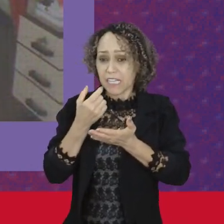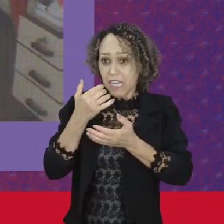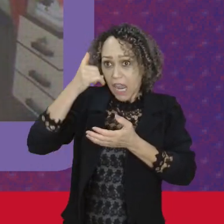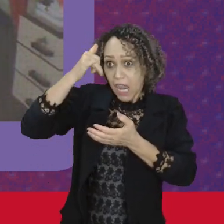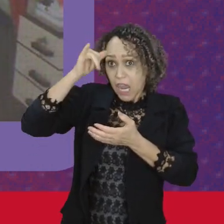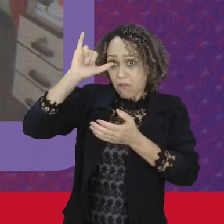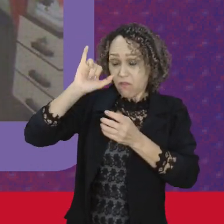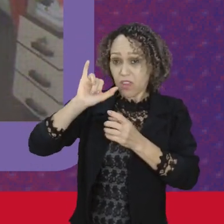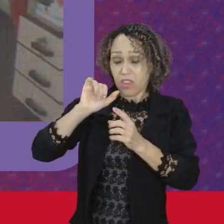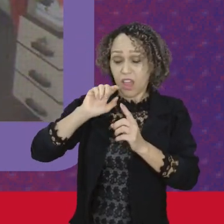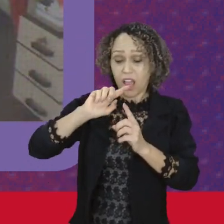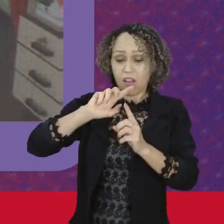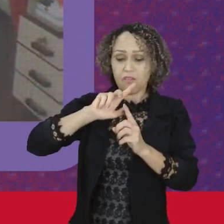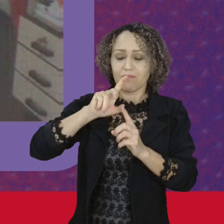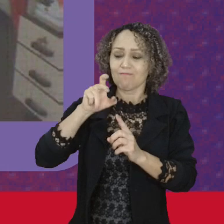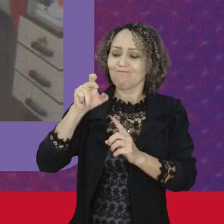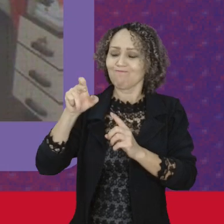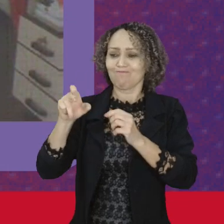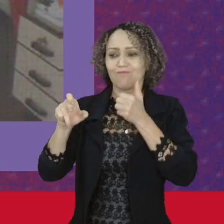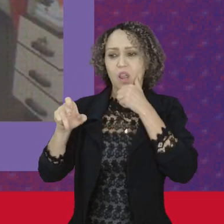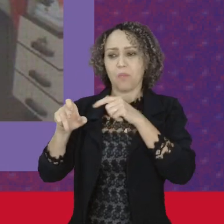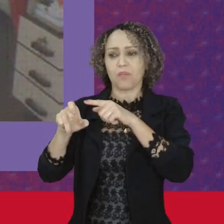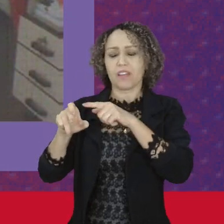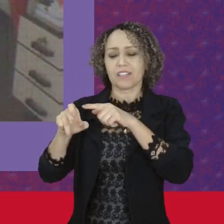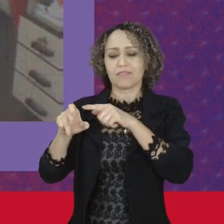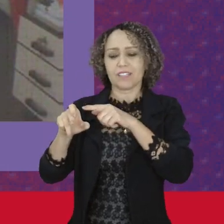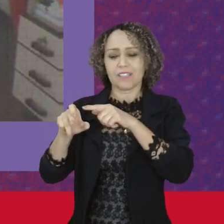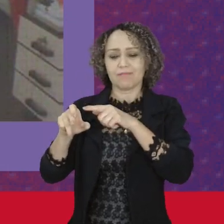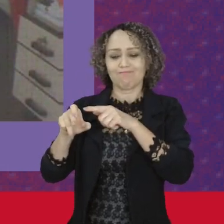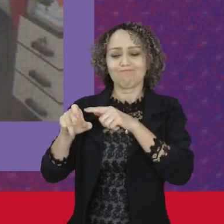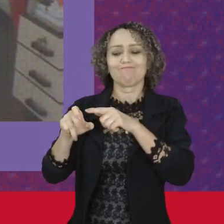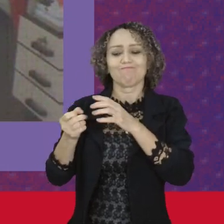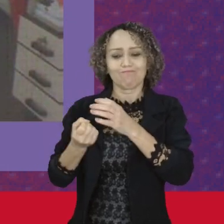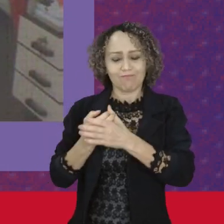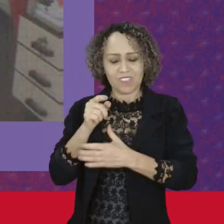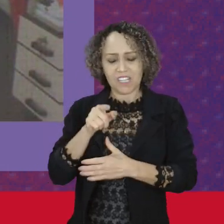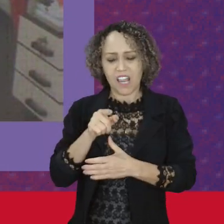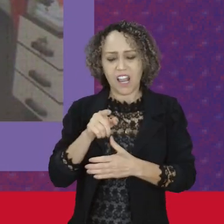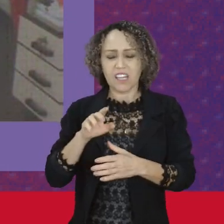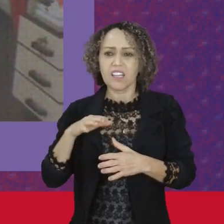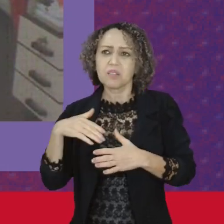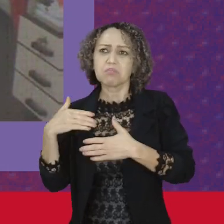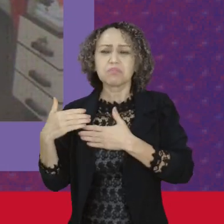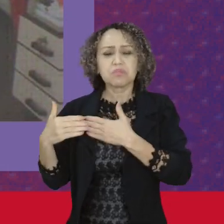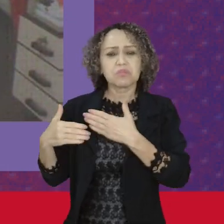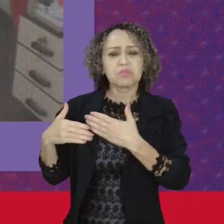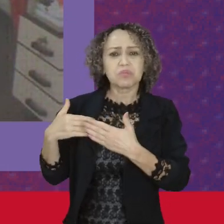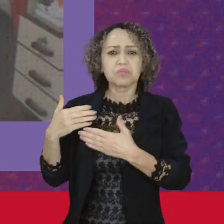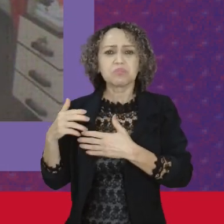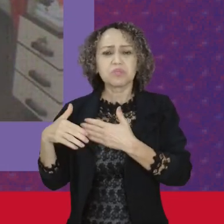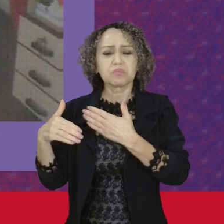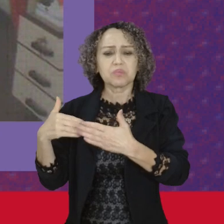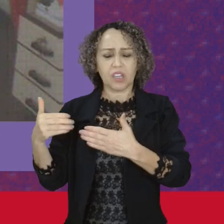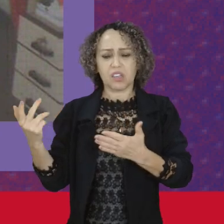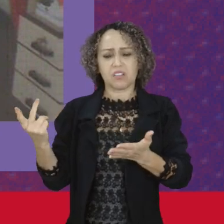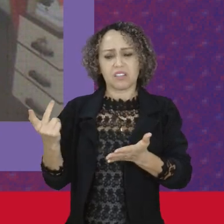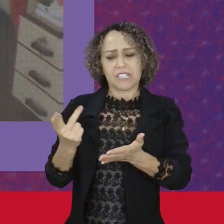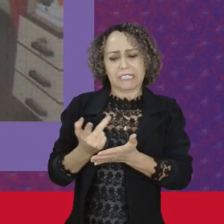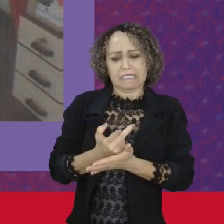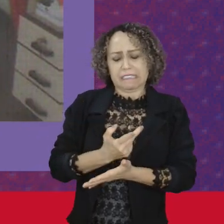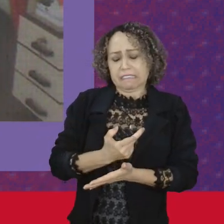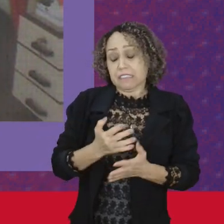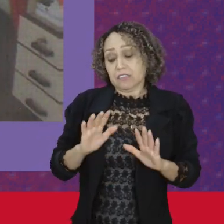né? Com todos os desdobramentos que são muito perversos, são muito... nosso corpo